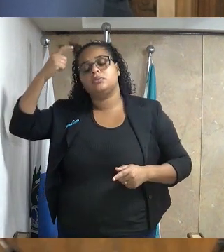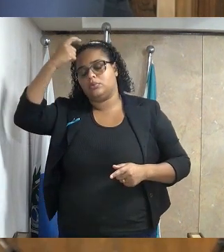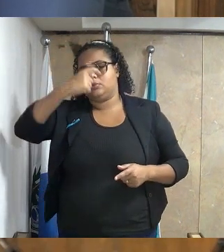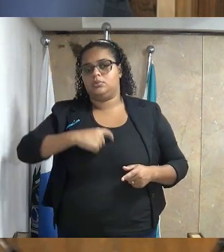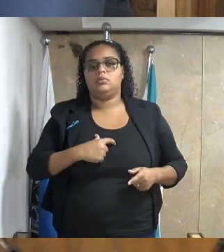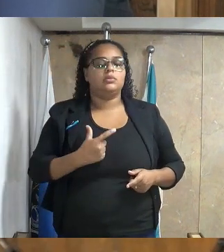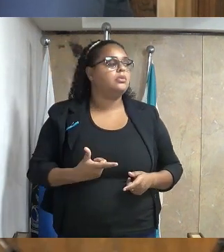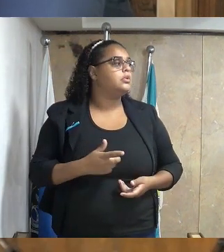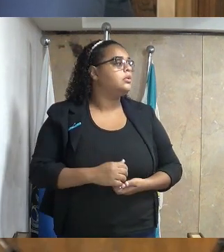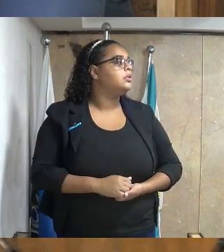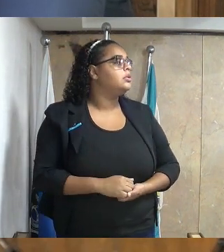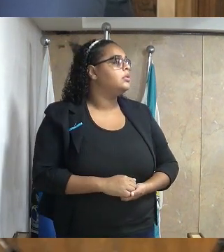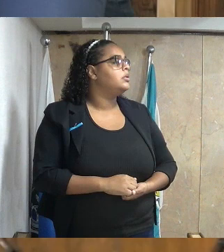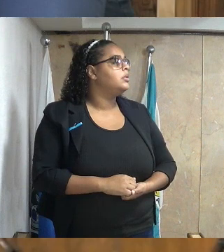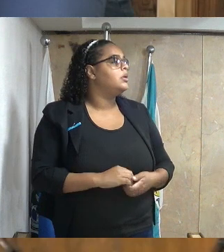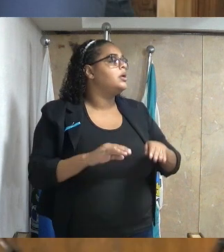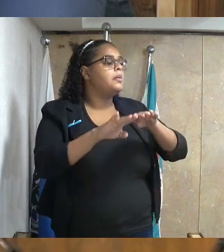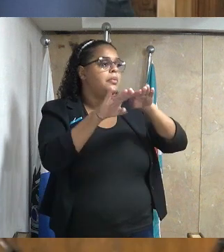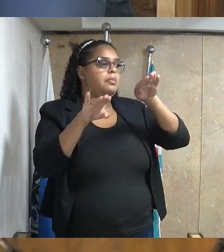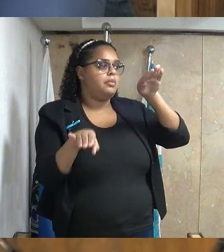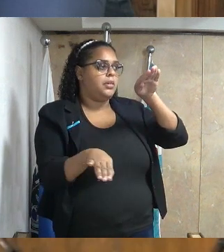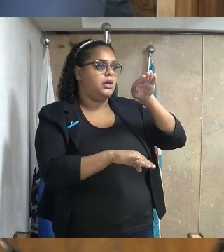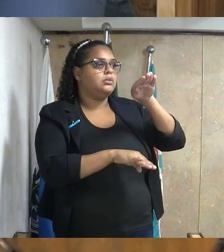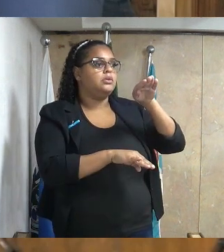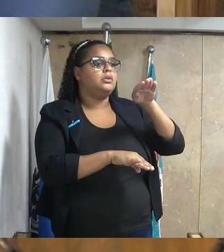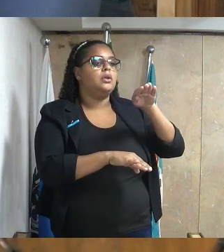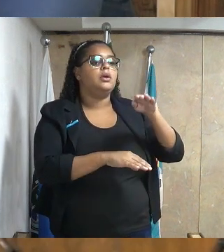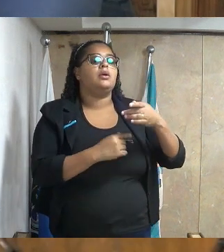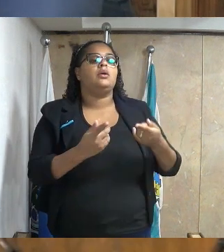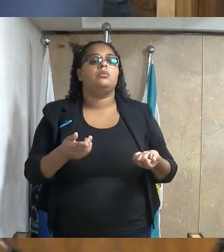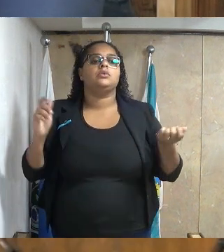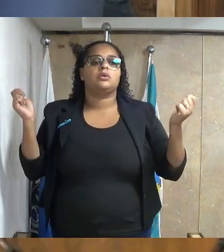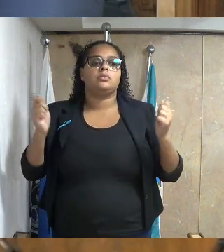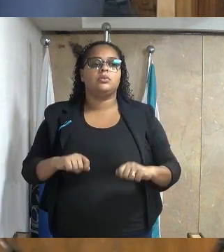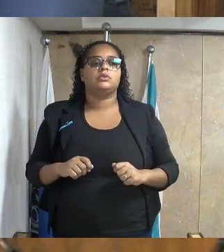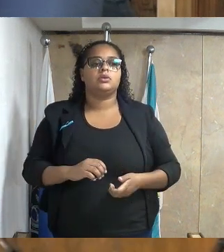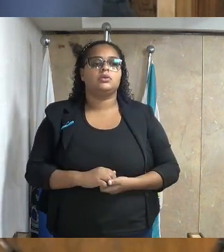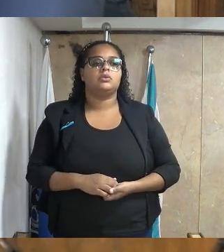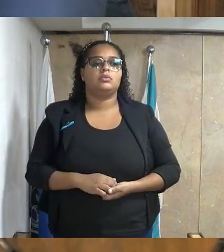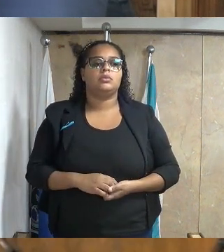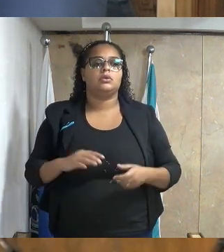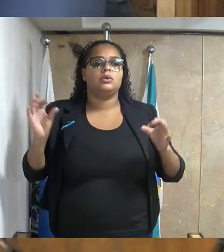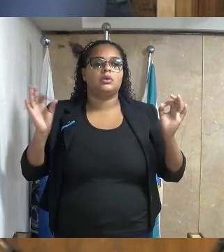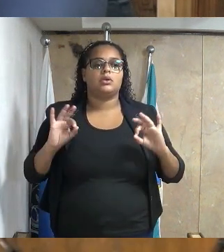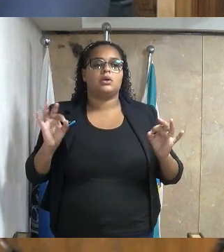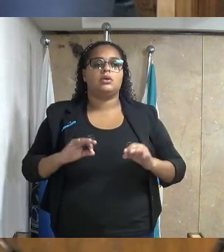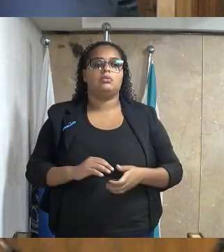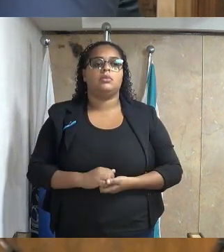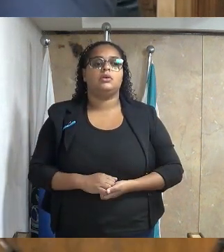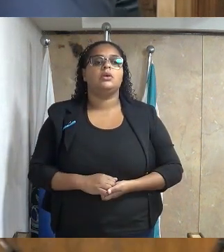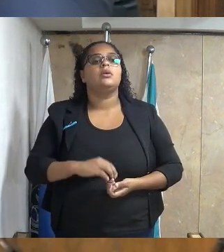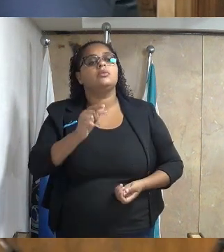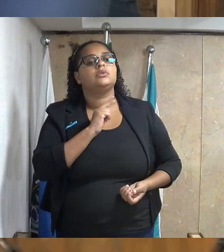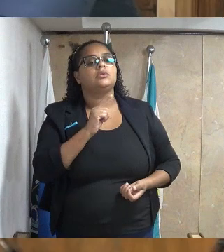me sinto menos privilegiado e menos capacitado do que ninguém. Nós já temos essa